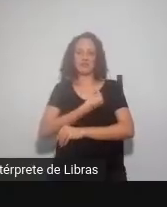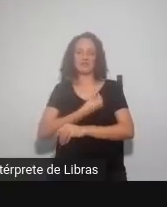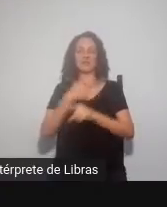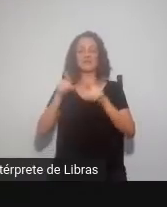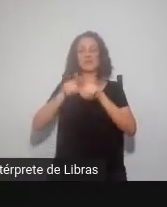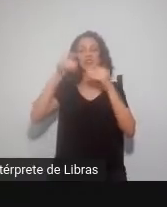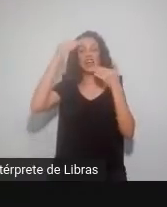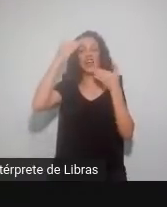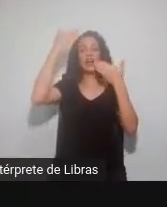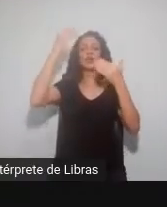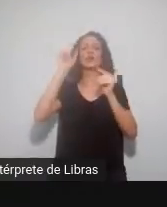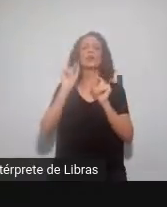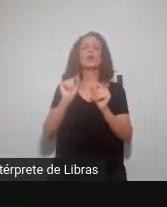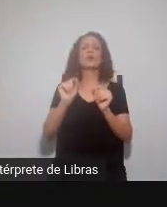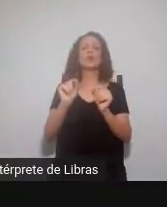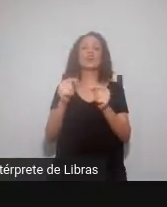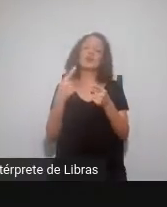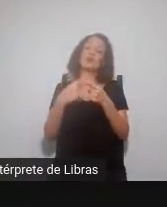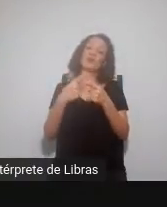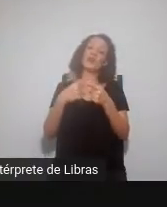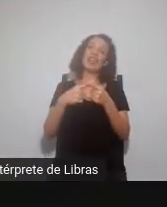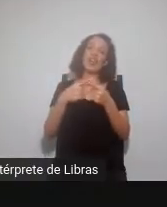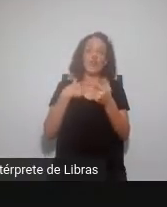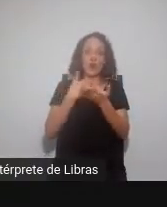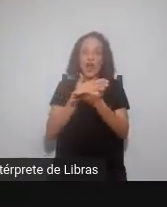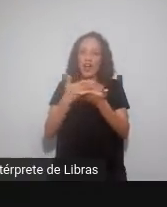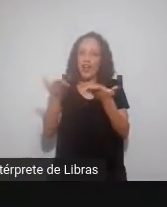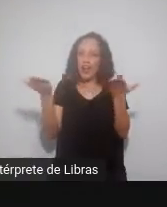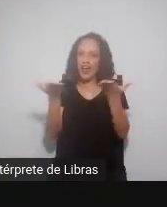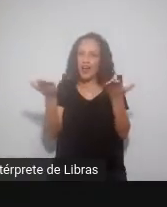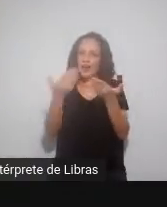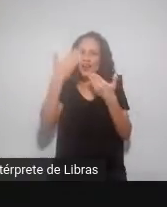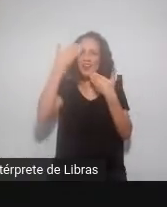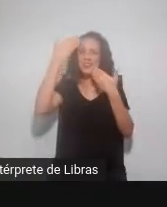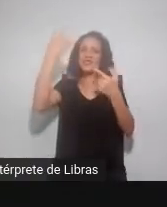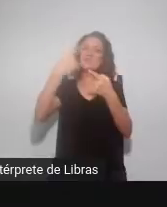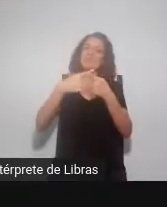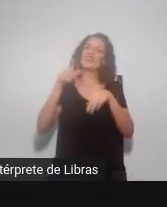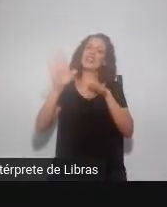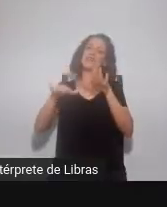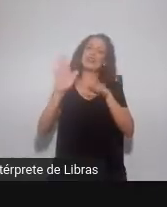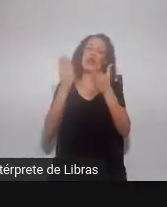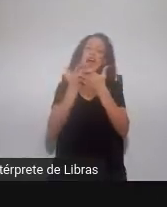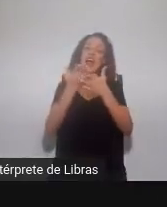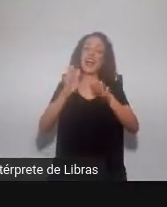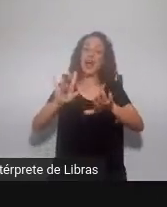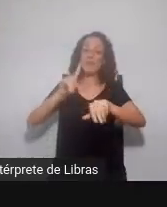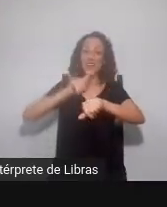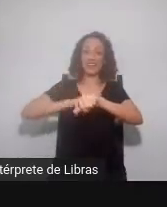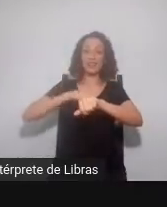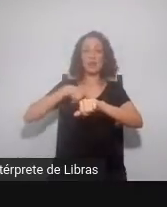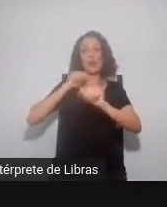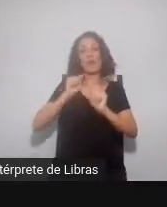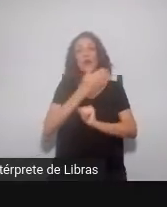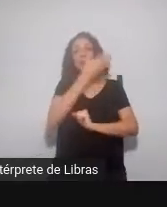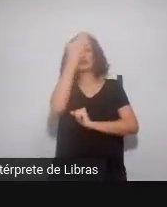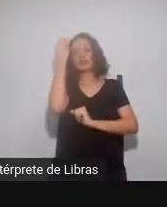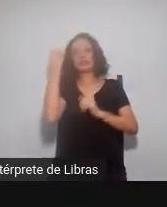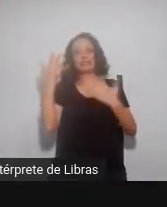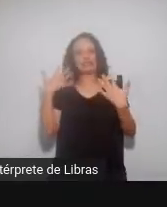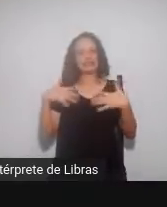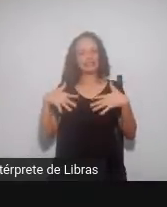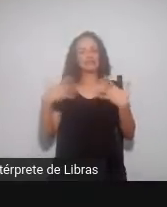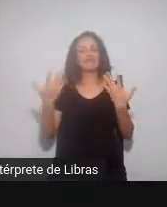no começo, porque pode ser que no final, devido à empolgação, eu me esqueça. Eu